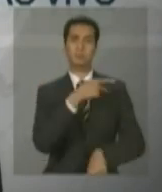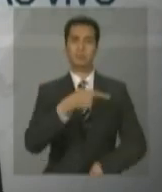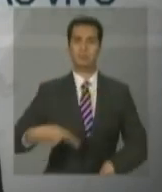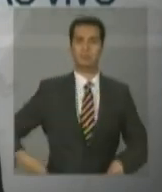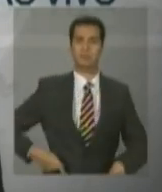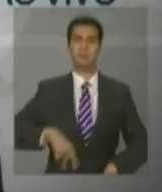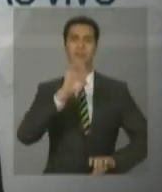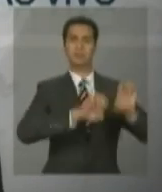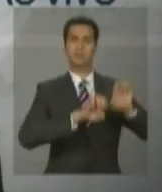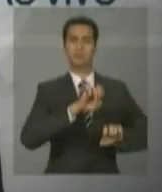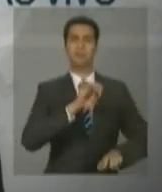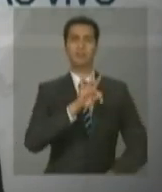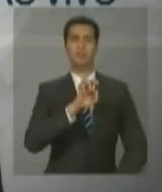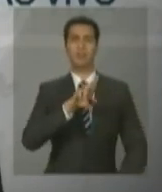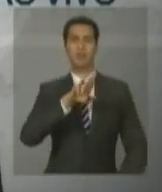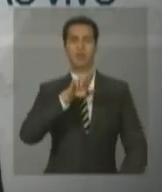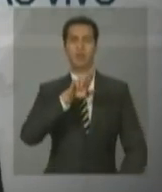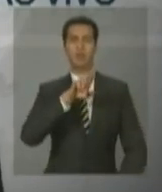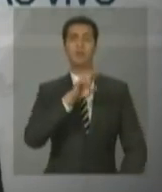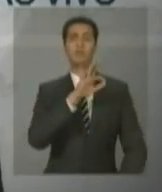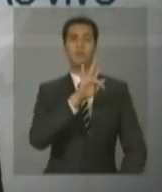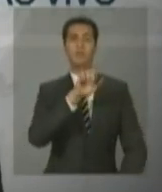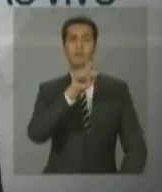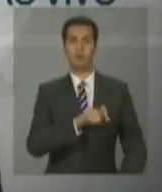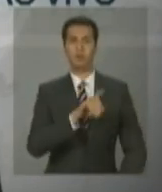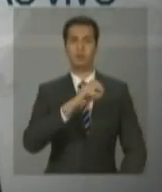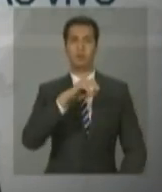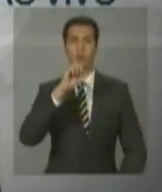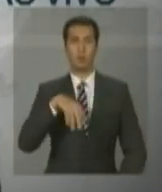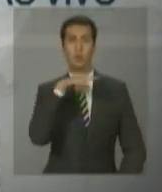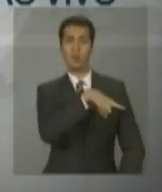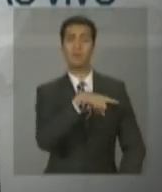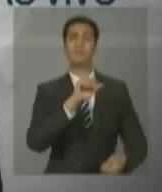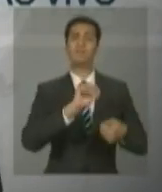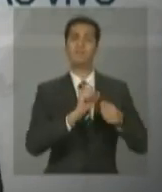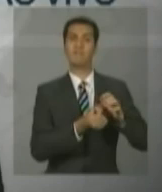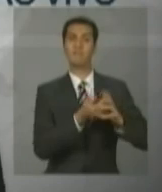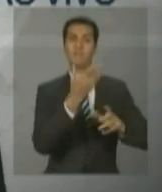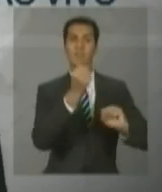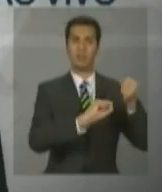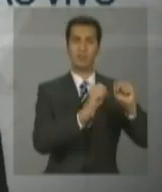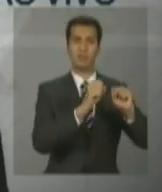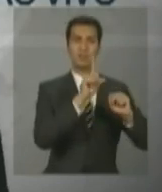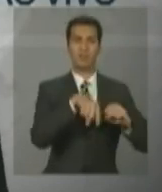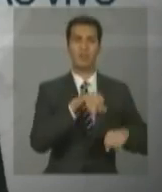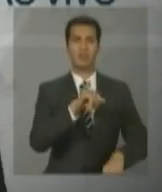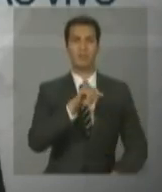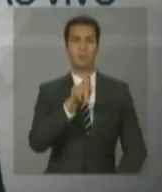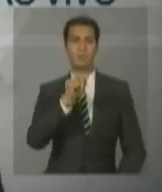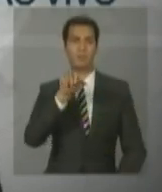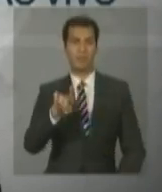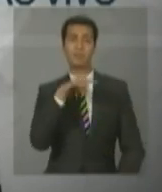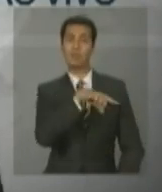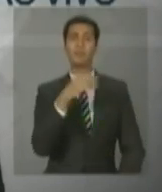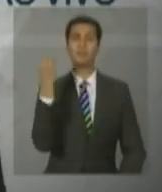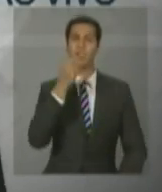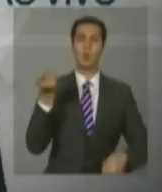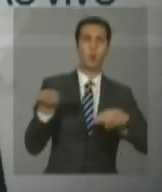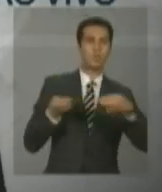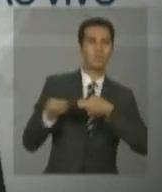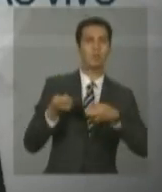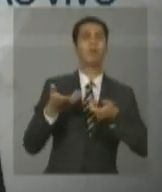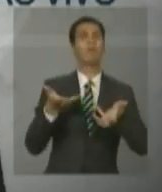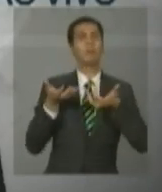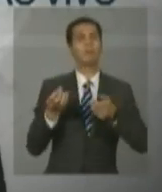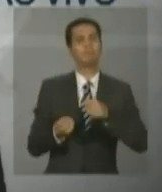da Foxconn, Terry Gou, companhia fabricante de iPads. A empresa negocia a instalação de uma fábrica para produzir o